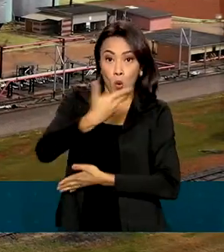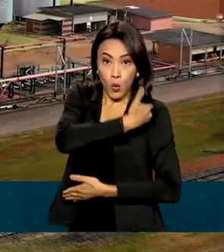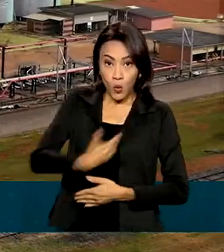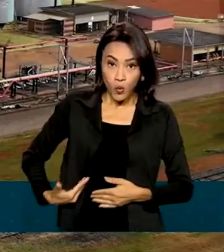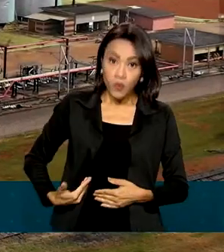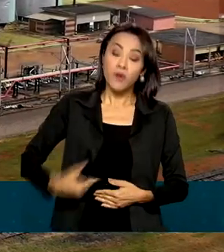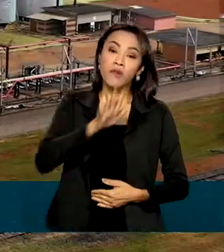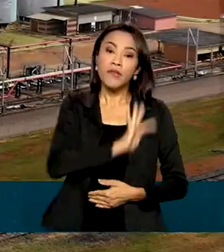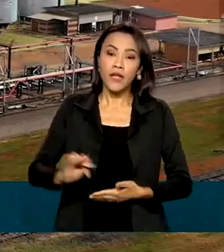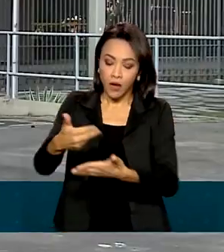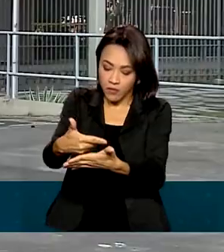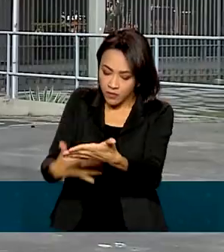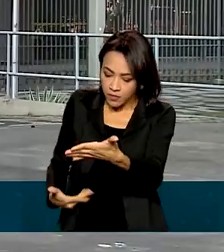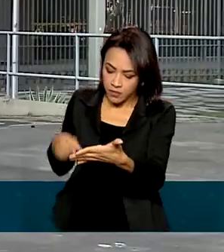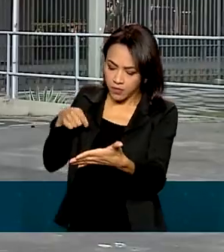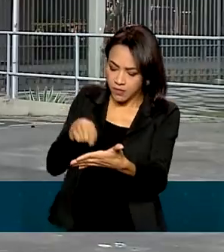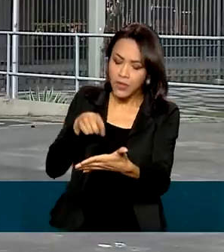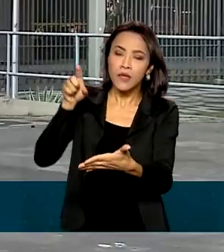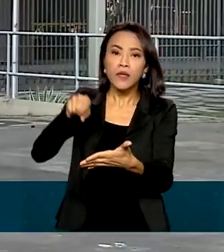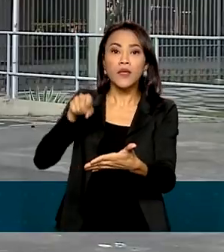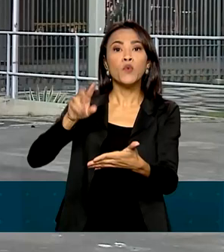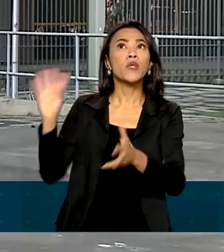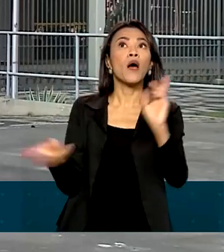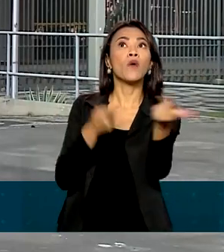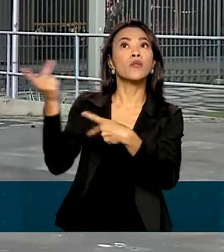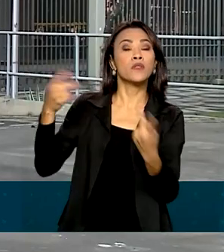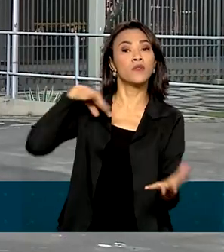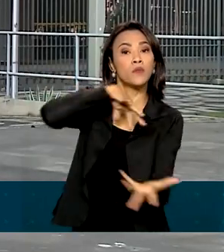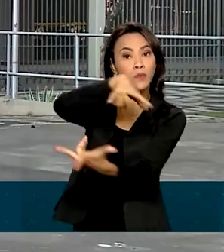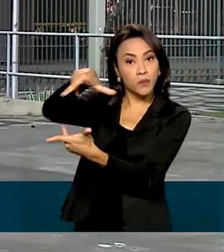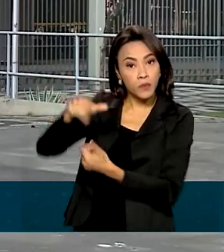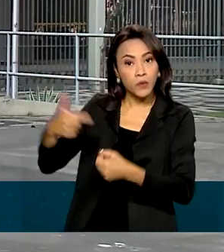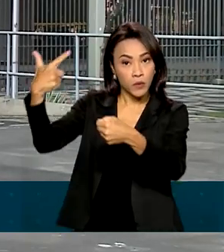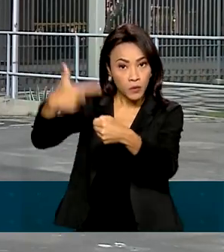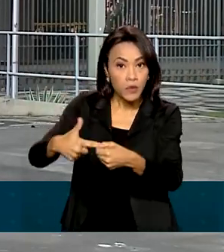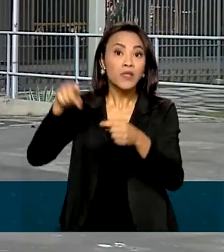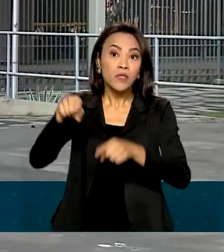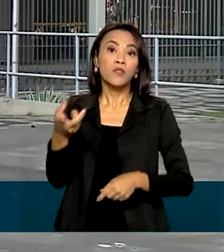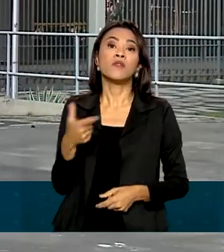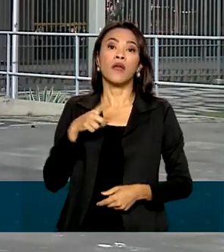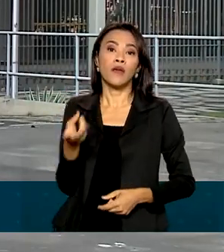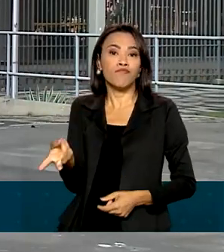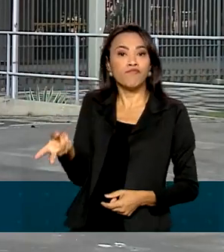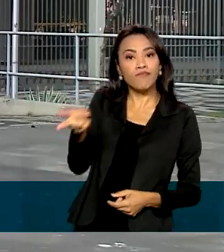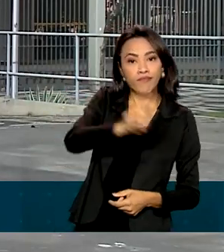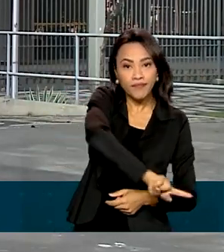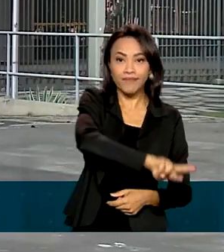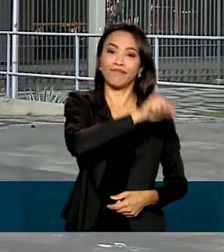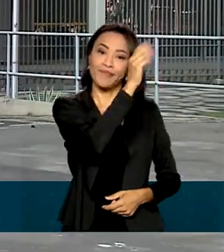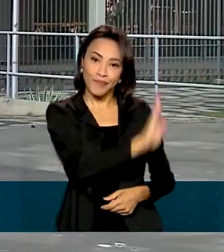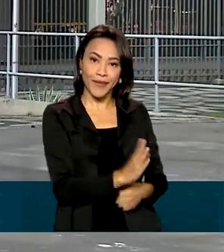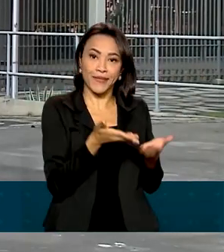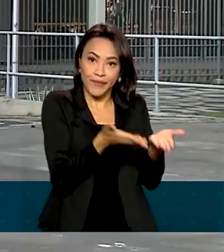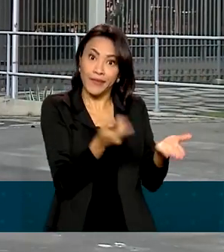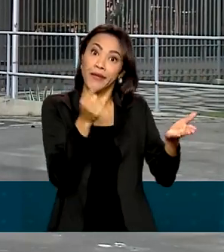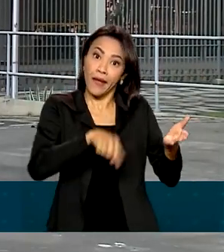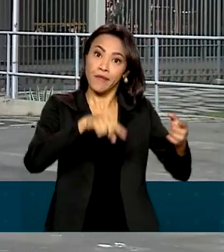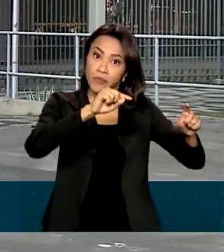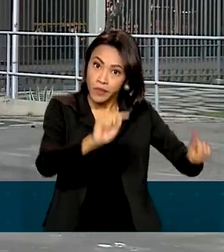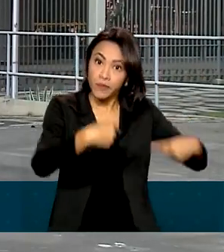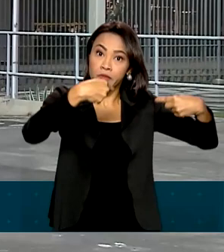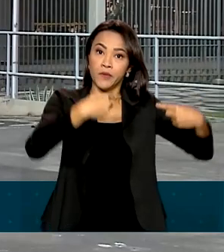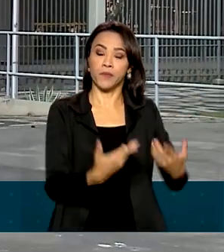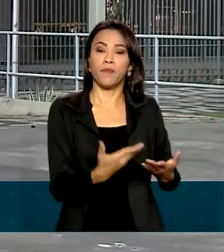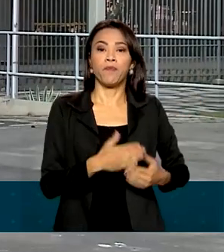que o cenário internacional impacta nos preços do diesel e da gasolina e que o momento é desafiador. Segundo a nota do